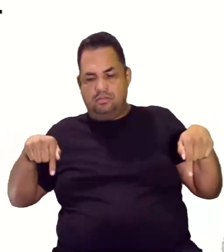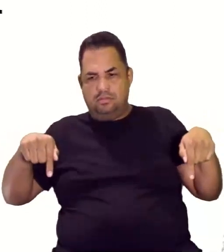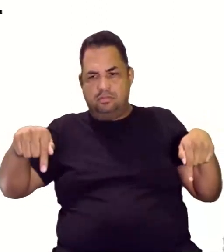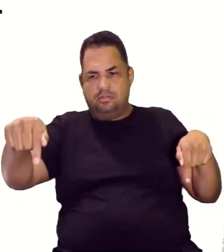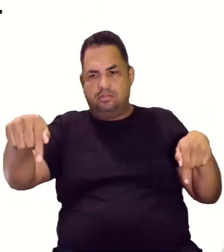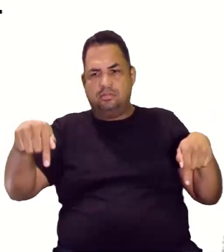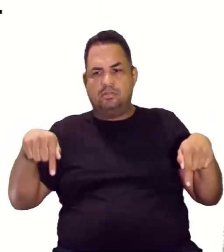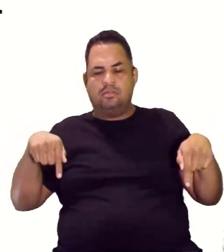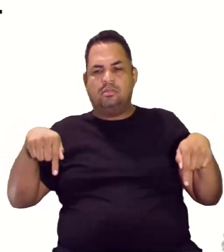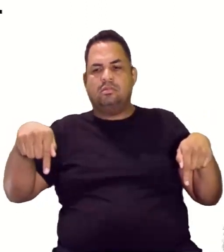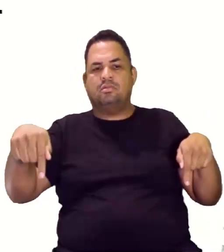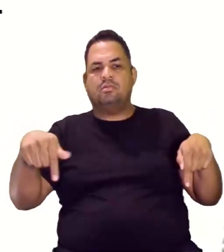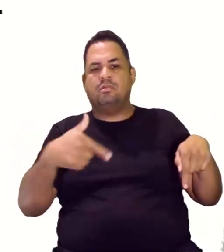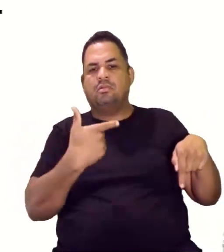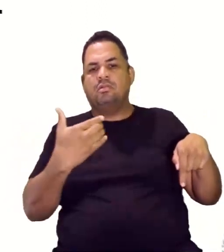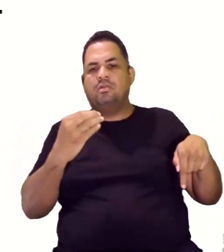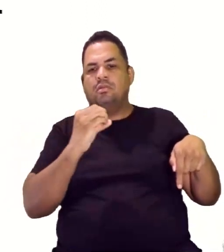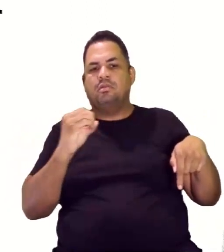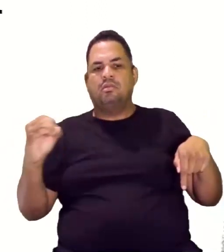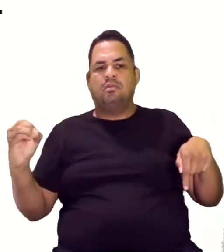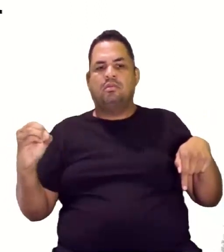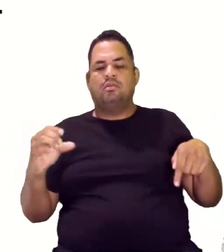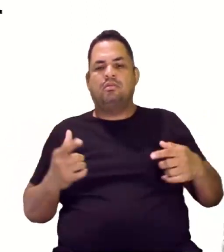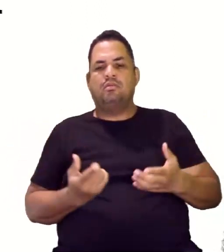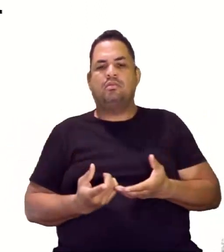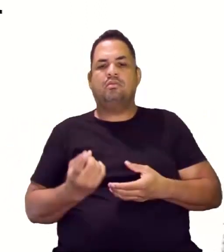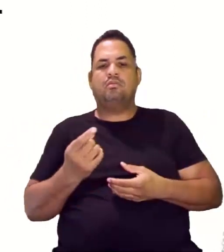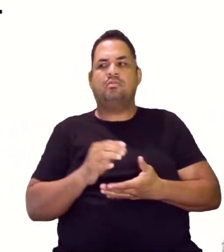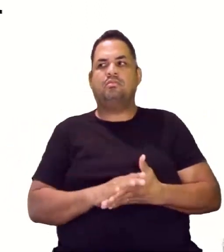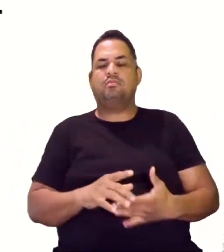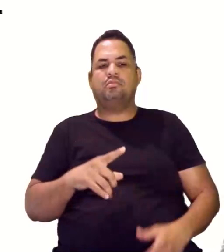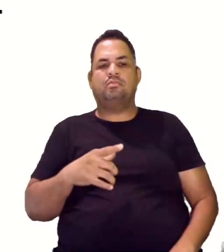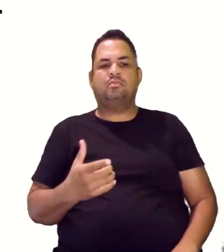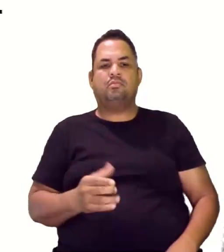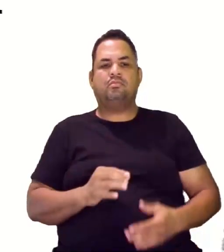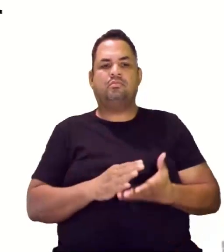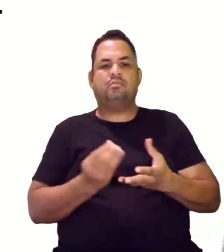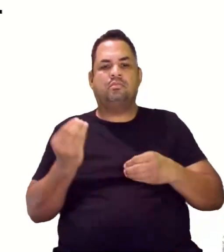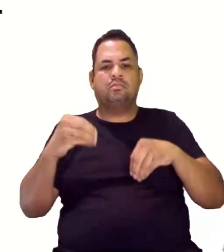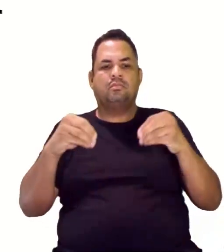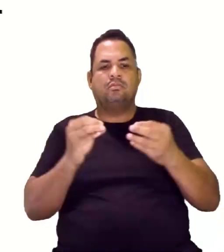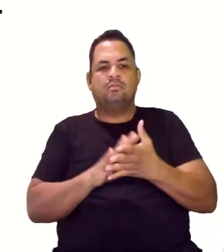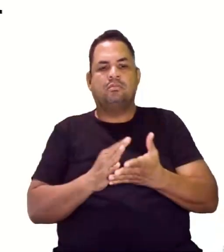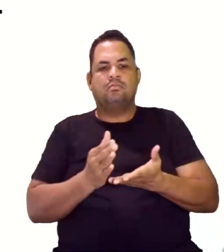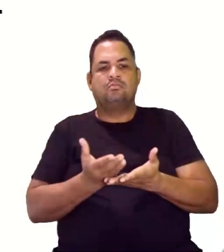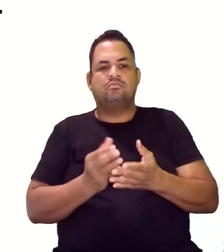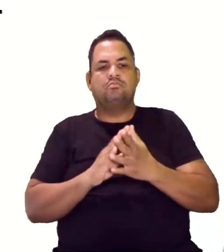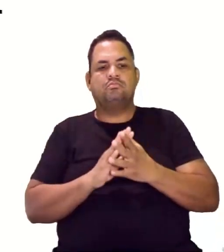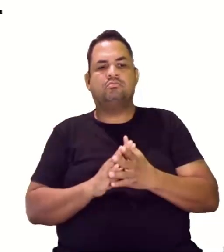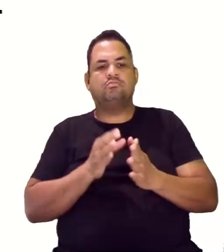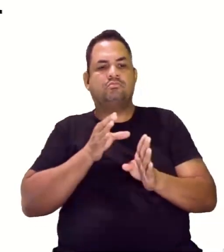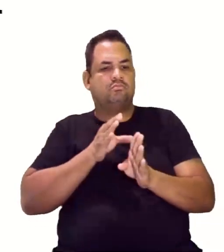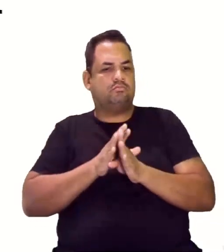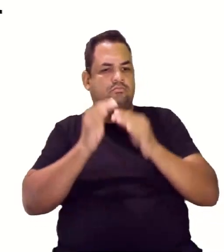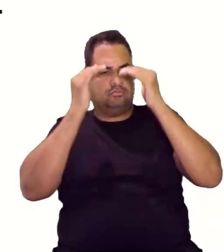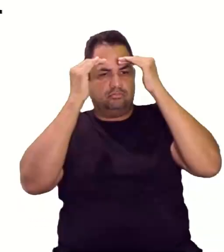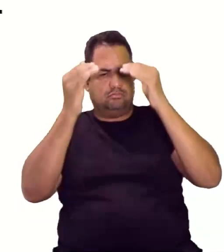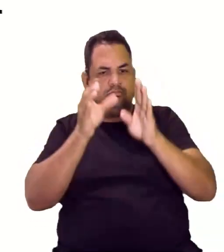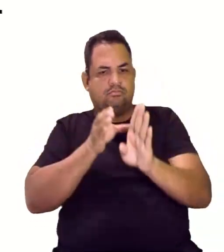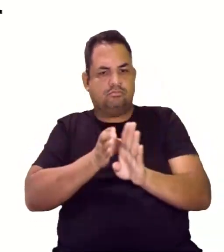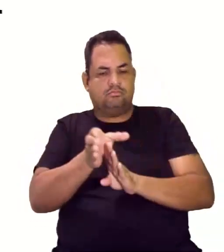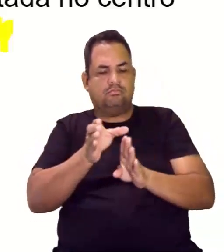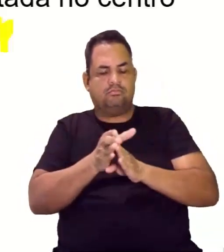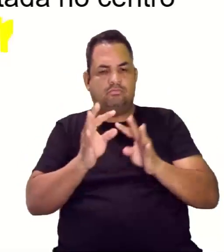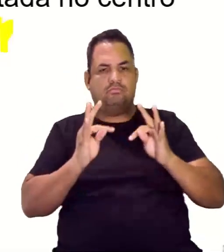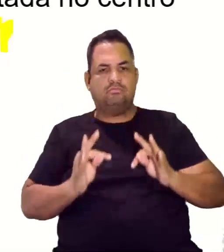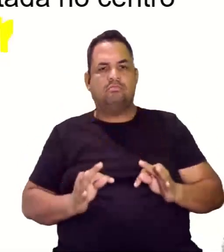de largura. Então, aqui nós vamos ter o antes e o depois. As mudas deverão ser plantadas respeitando as mesmas